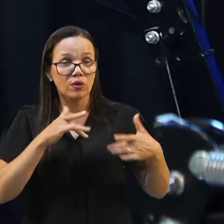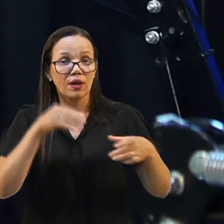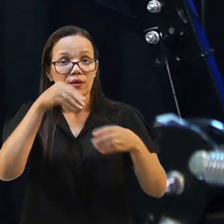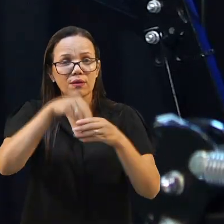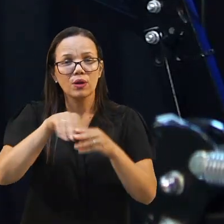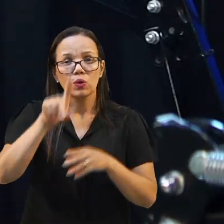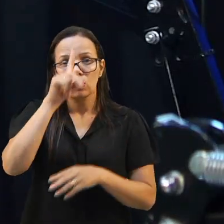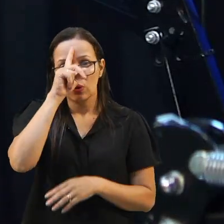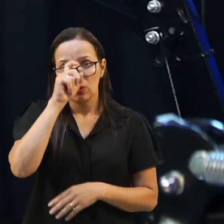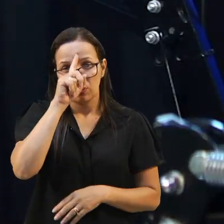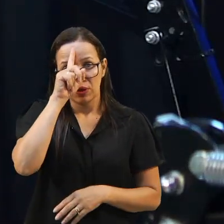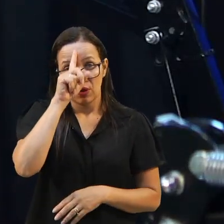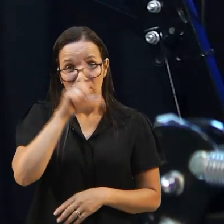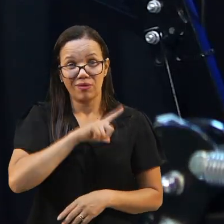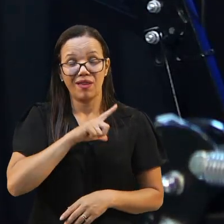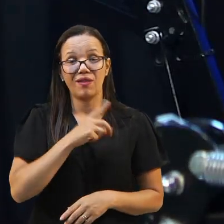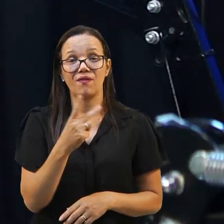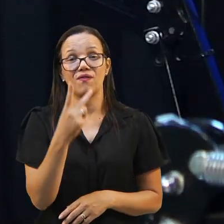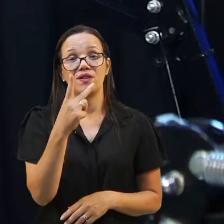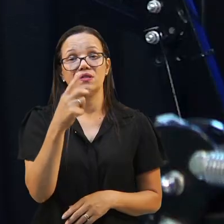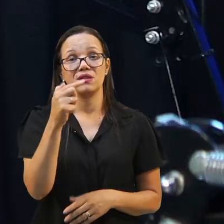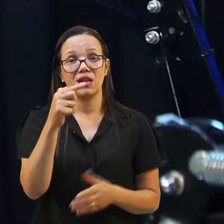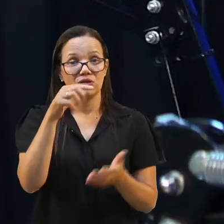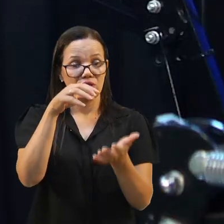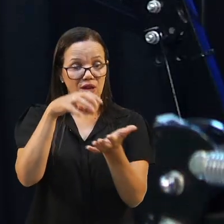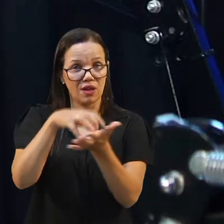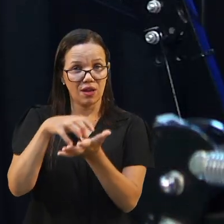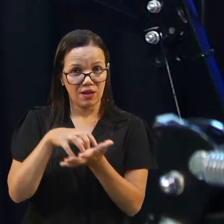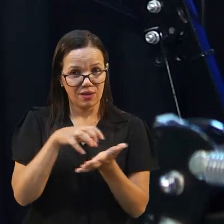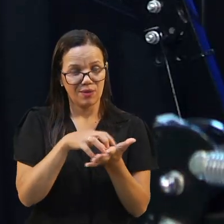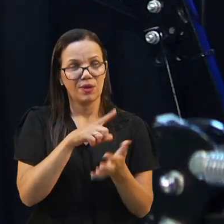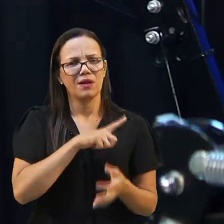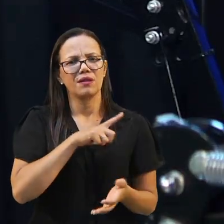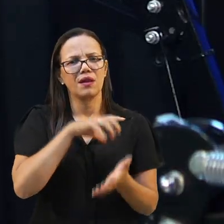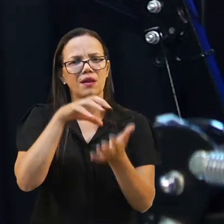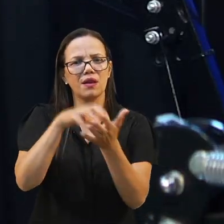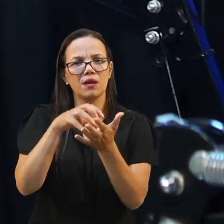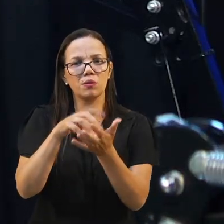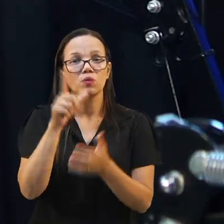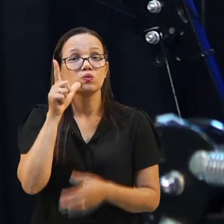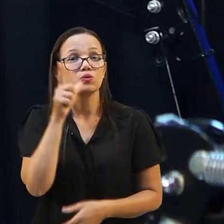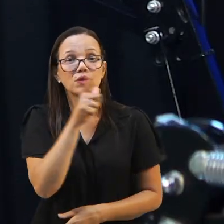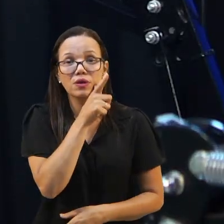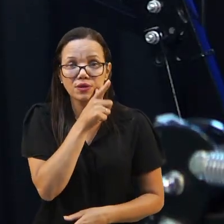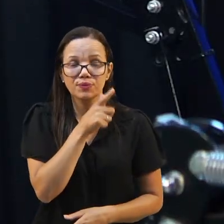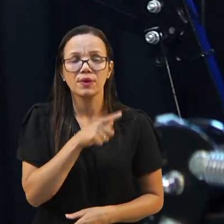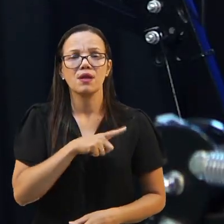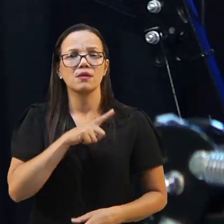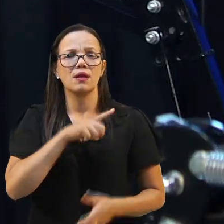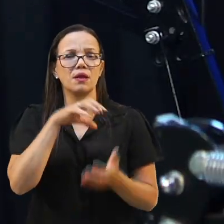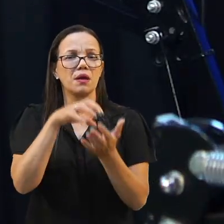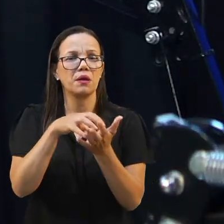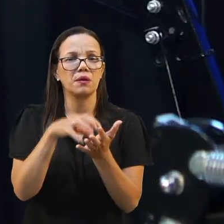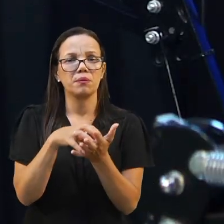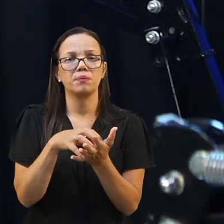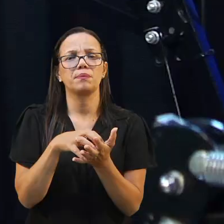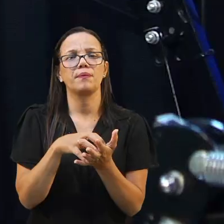hospital 27 equipes. Nós temos equipe de lanche, nós temos equipe